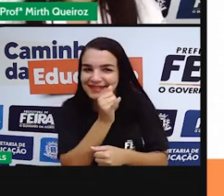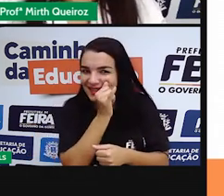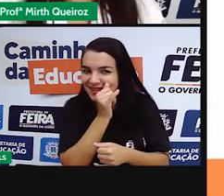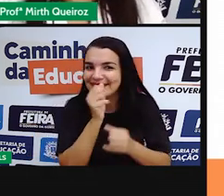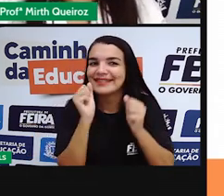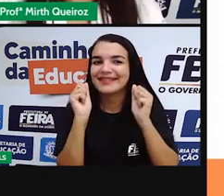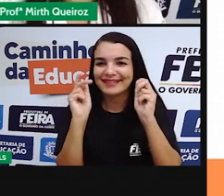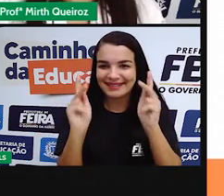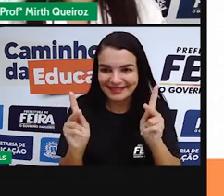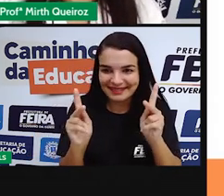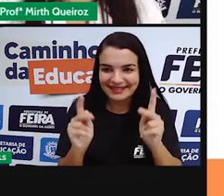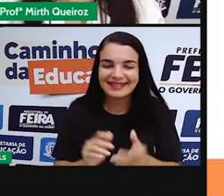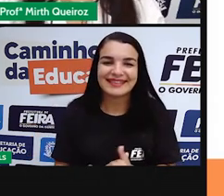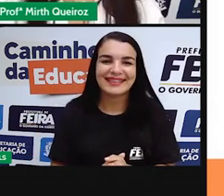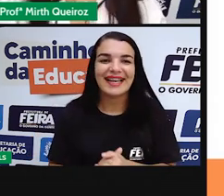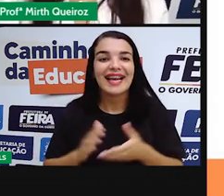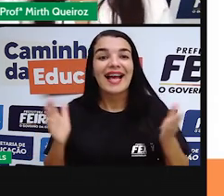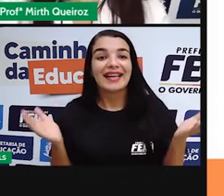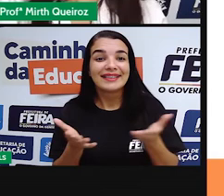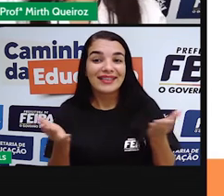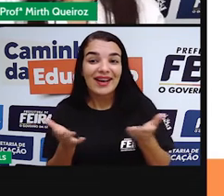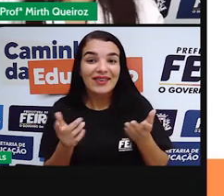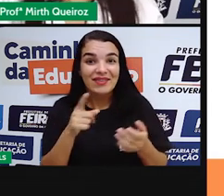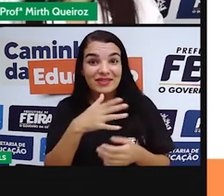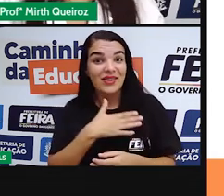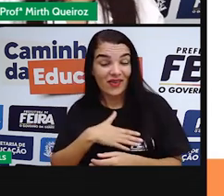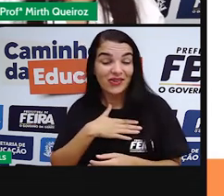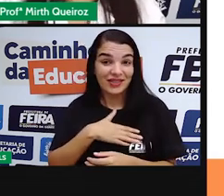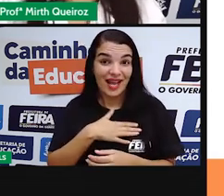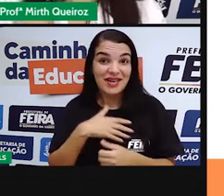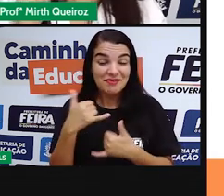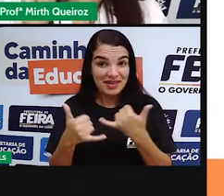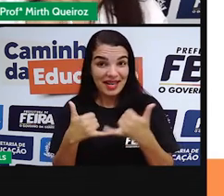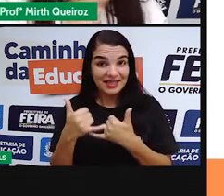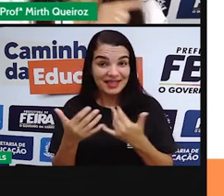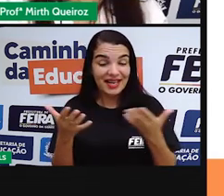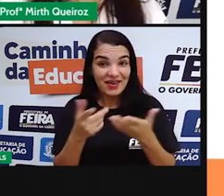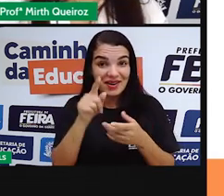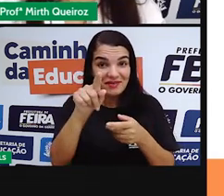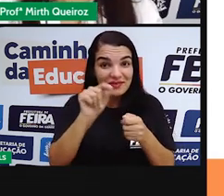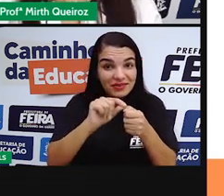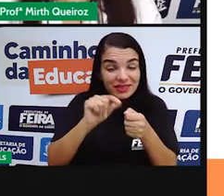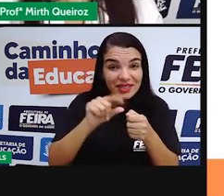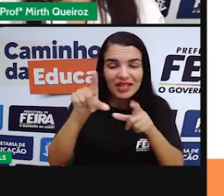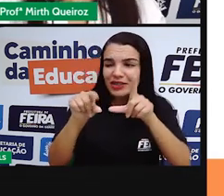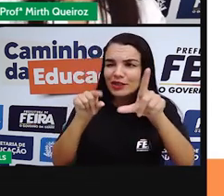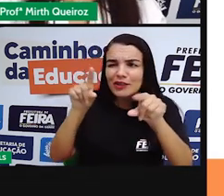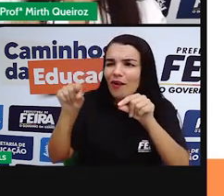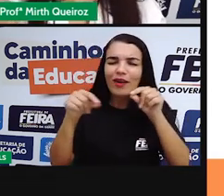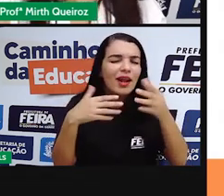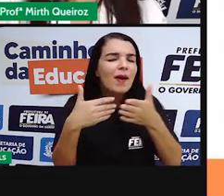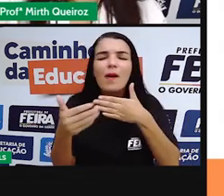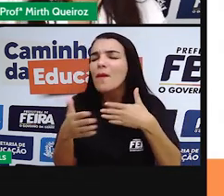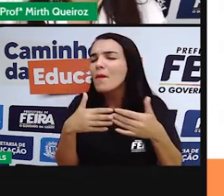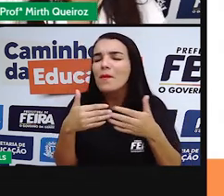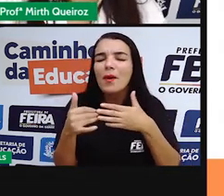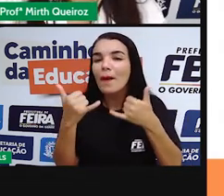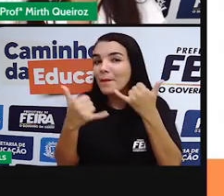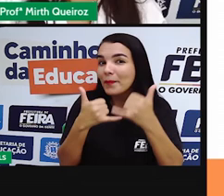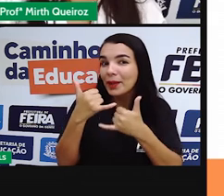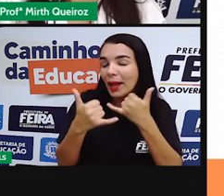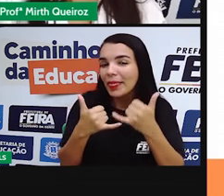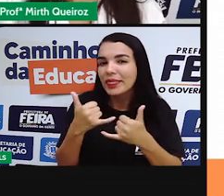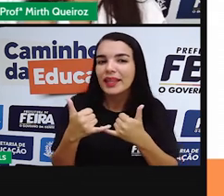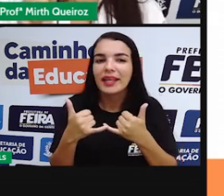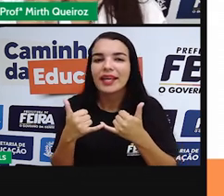Itália, um jogo italiano. E aí, vocês gostaram da brincadeira? Agora vocês vão escolher dessas brincadeiras ou brincar de